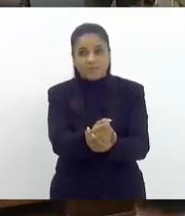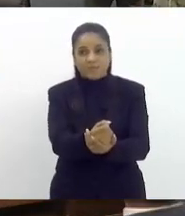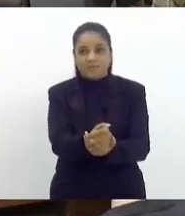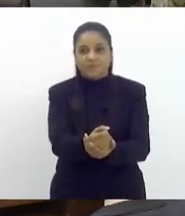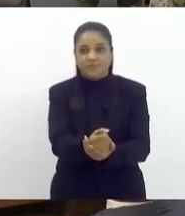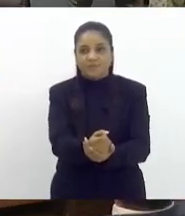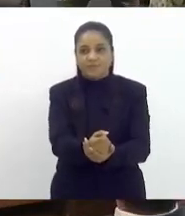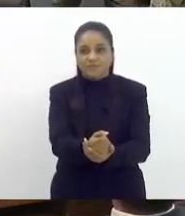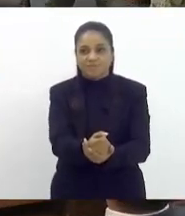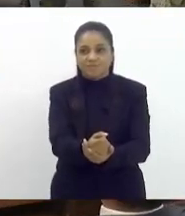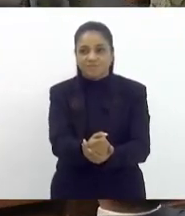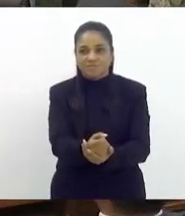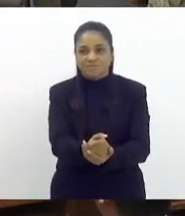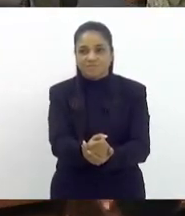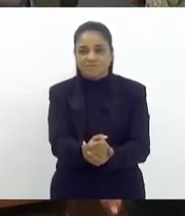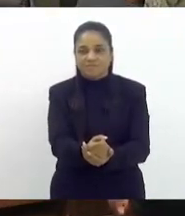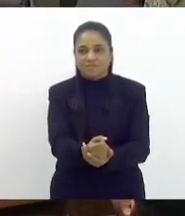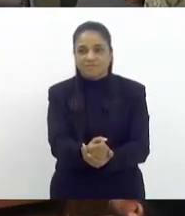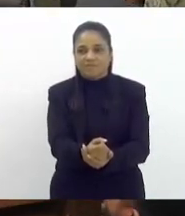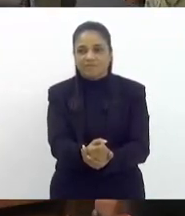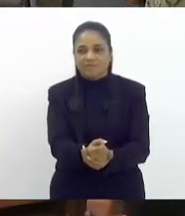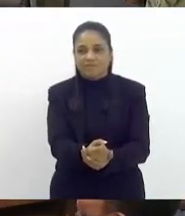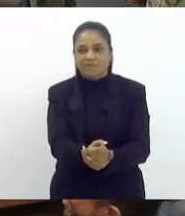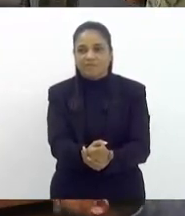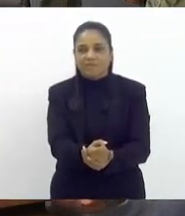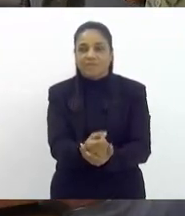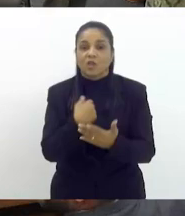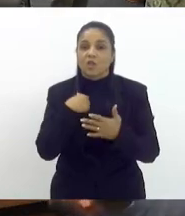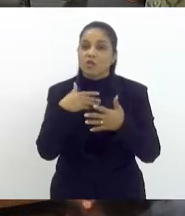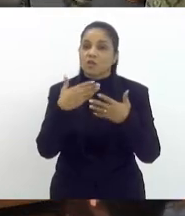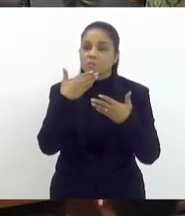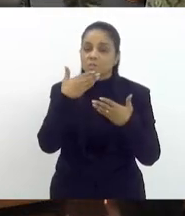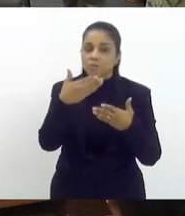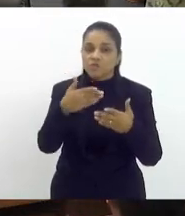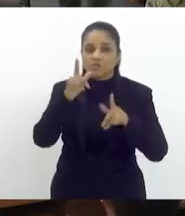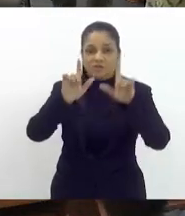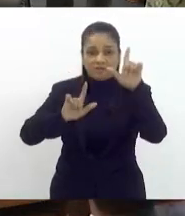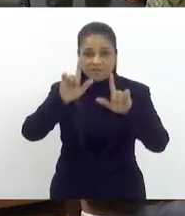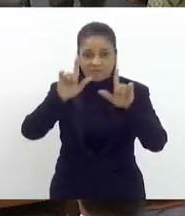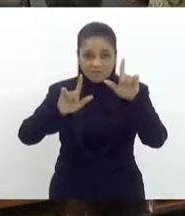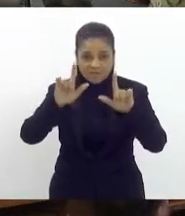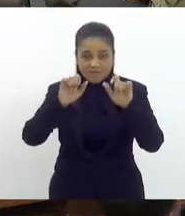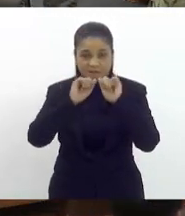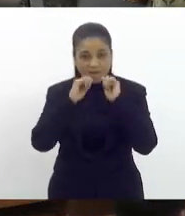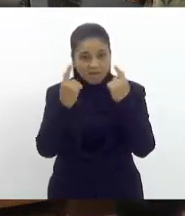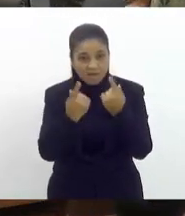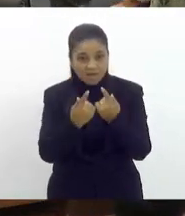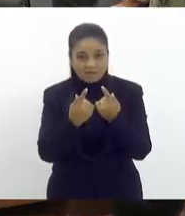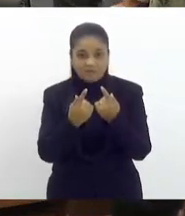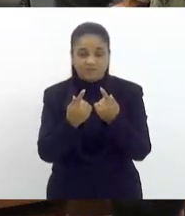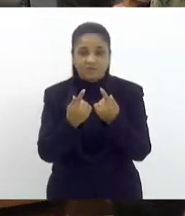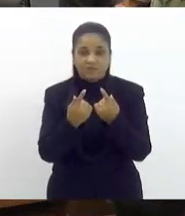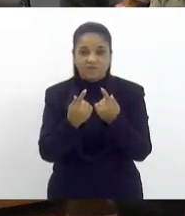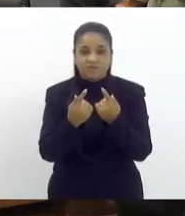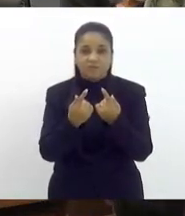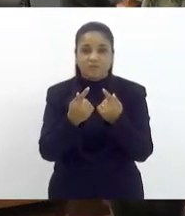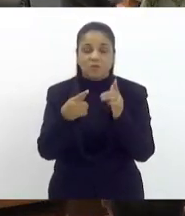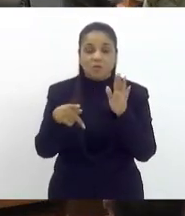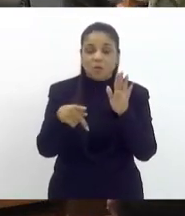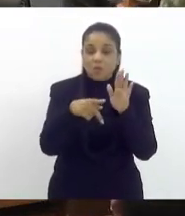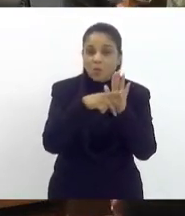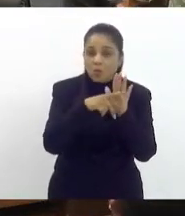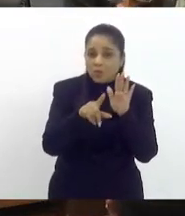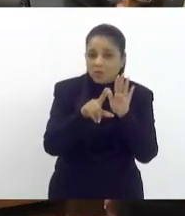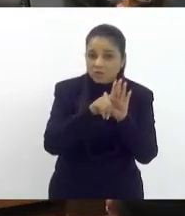na dúvida eu gostaria de solicitar a TV alérgica porque eu tenho certeza que não foi chamado o projeto foi